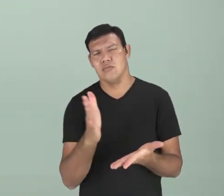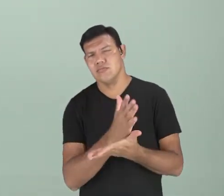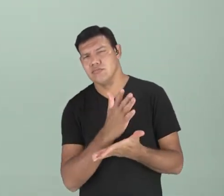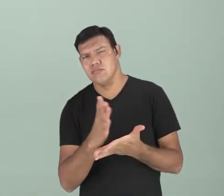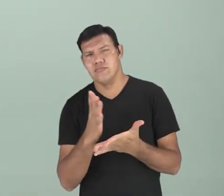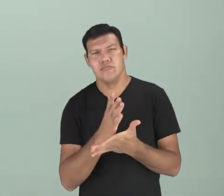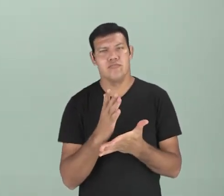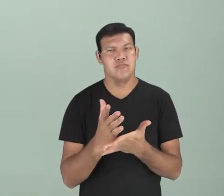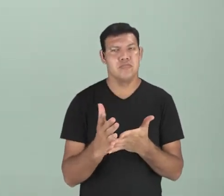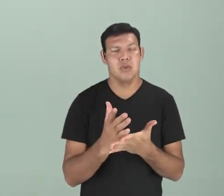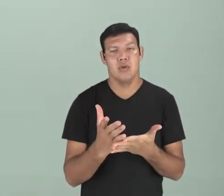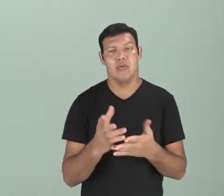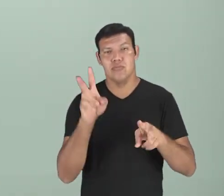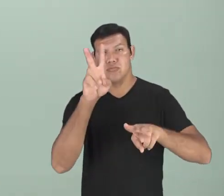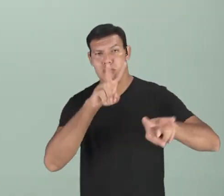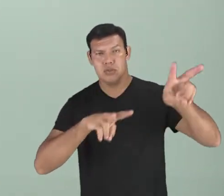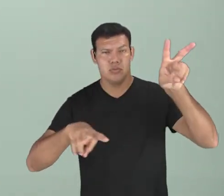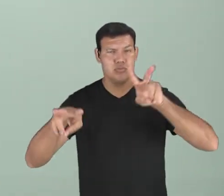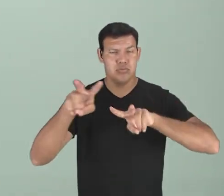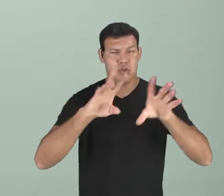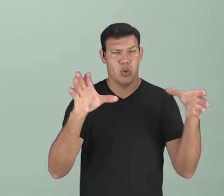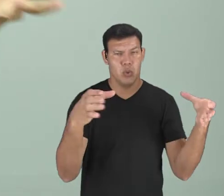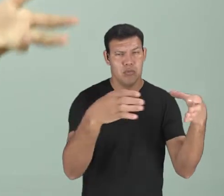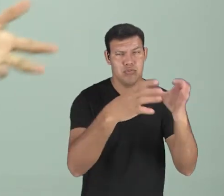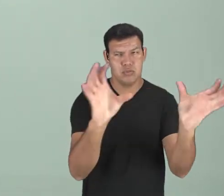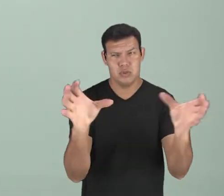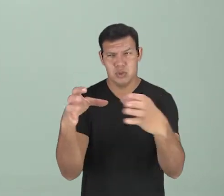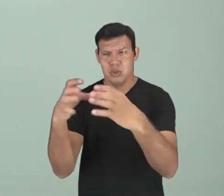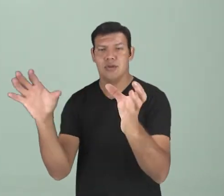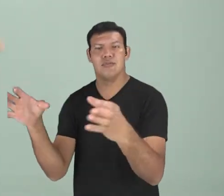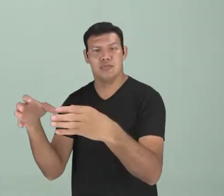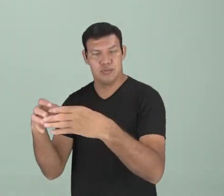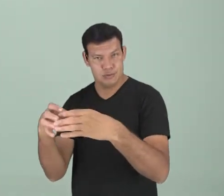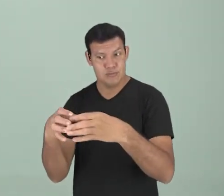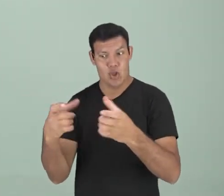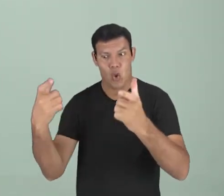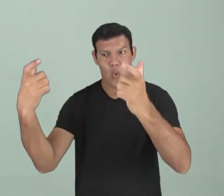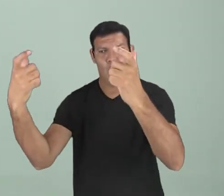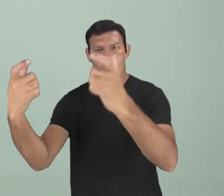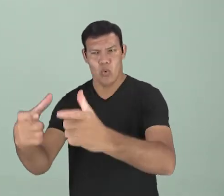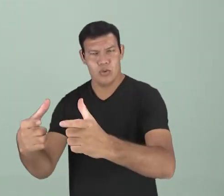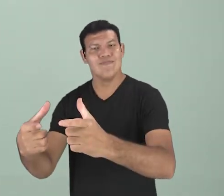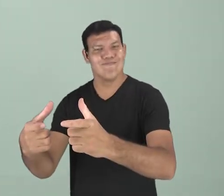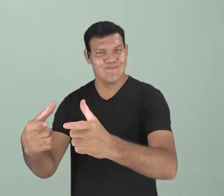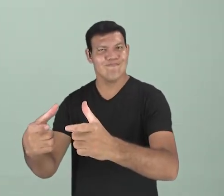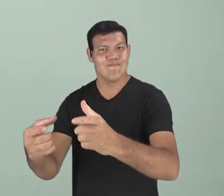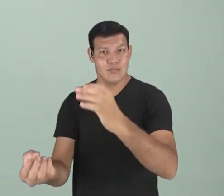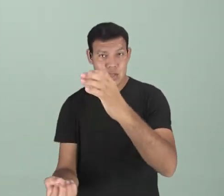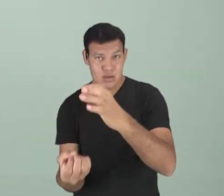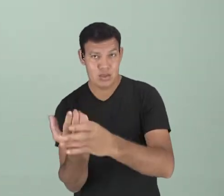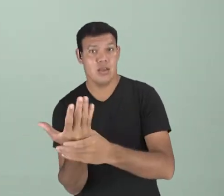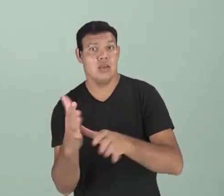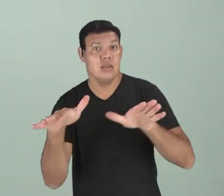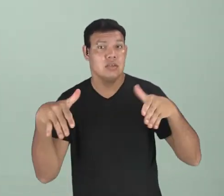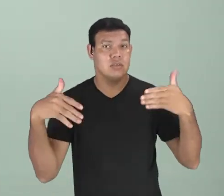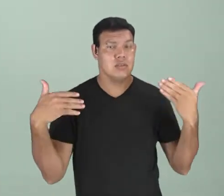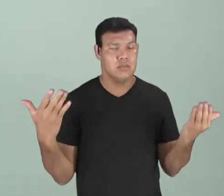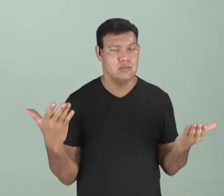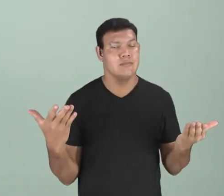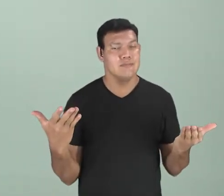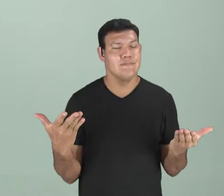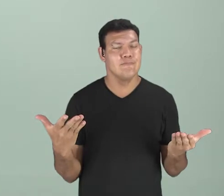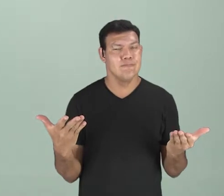que juntas se agrupam e se transformam em um espaço, um local, certo? E aí, a partir